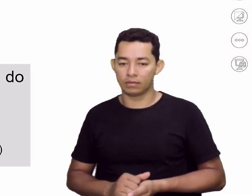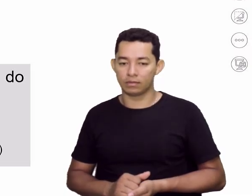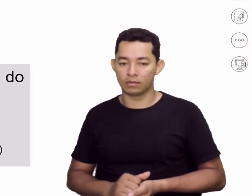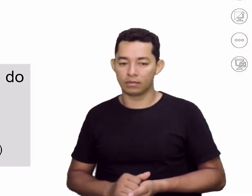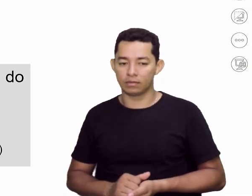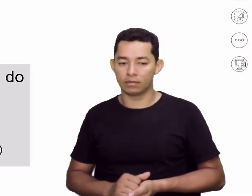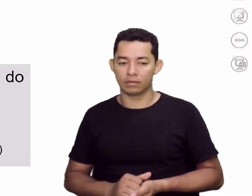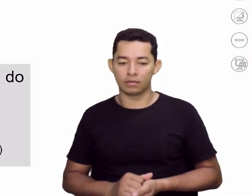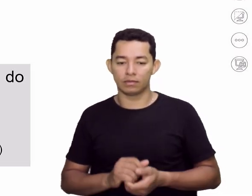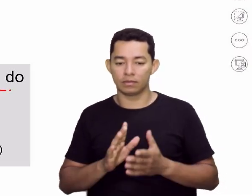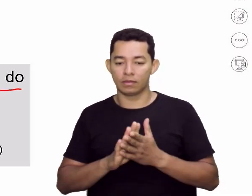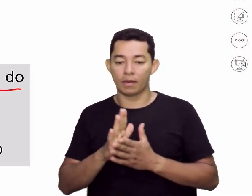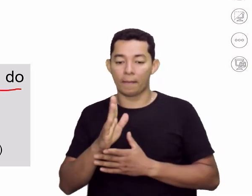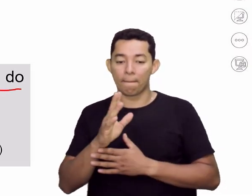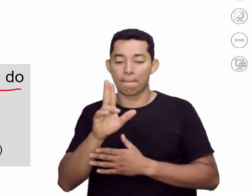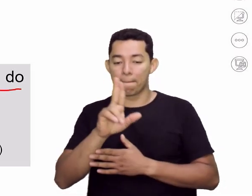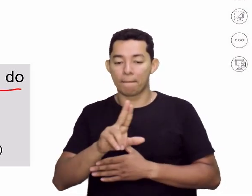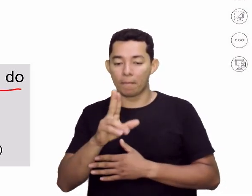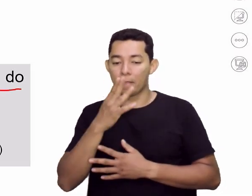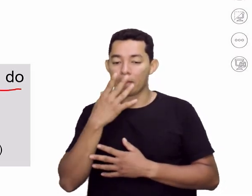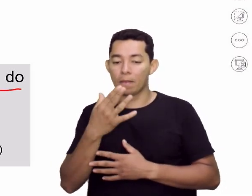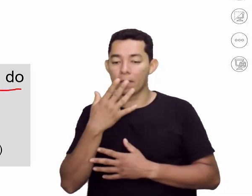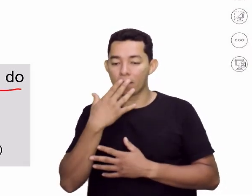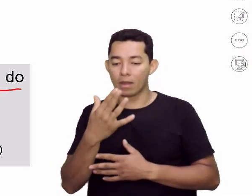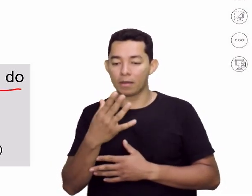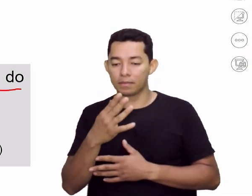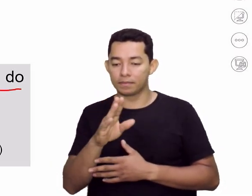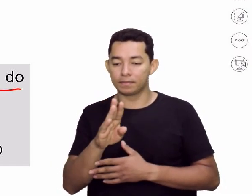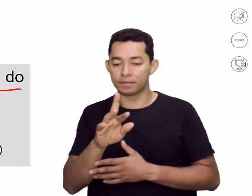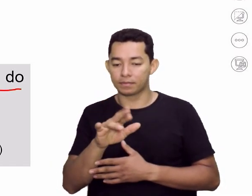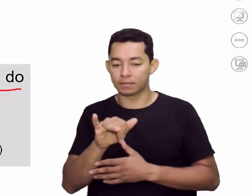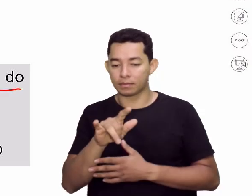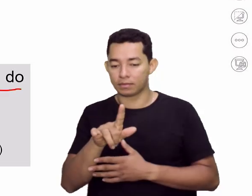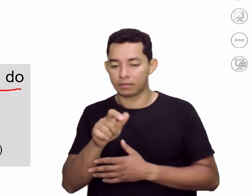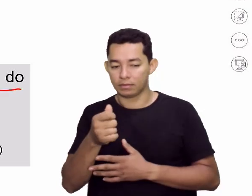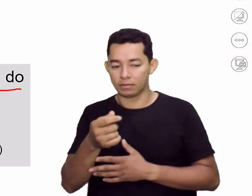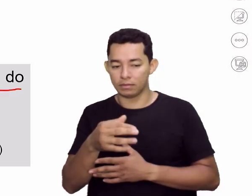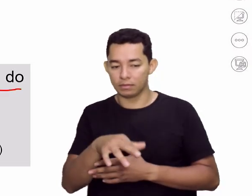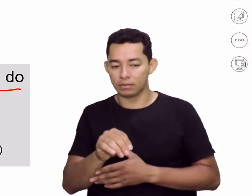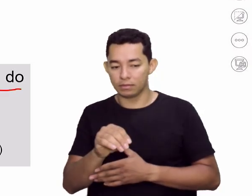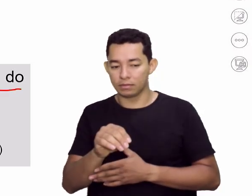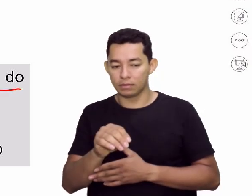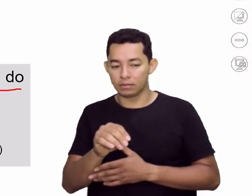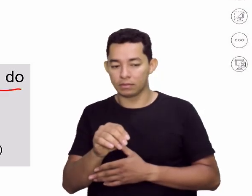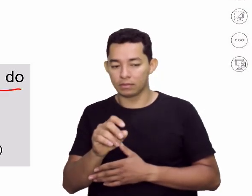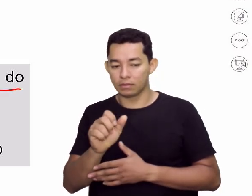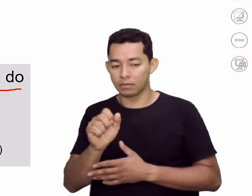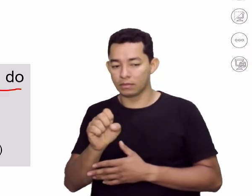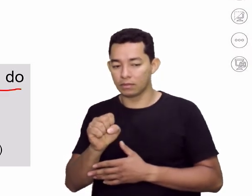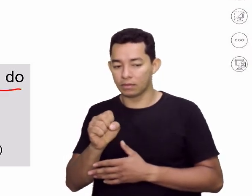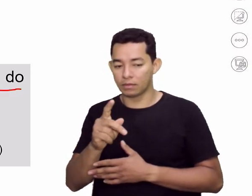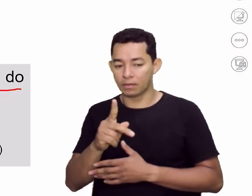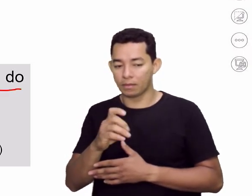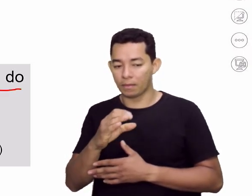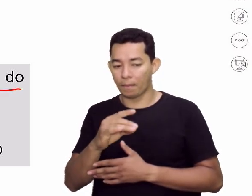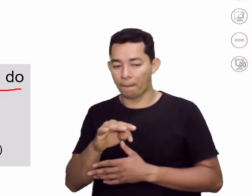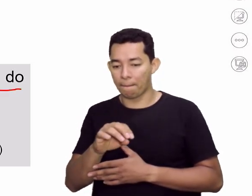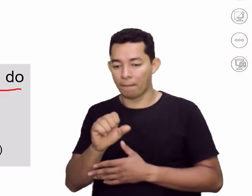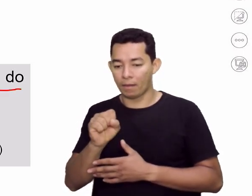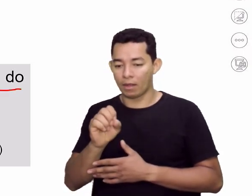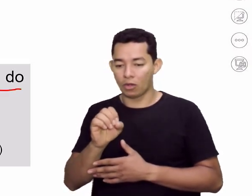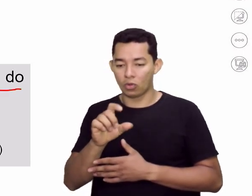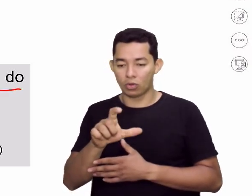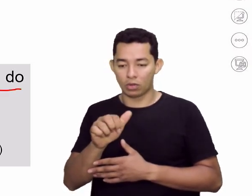ocres, o uso de cores brilhantes do espectro solar, o uso de contrastes para reforçar a luminosidade